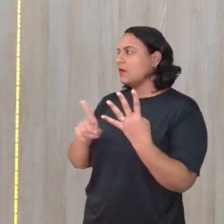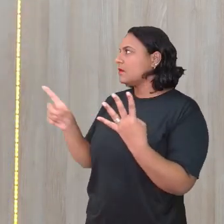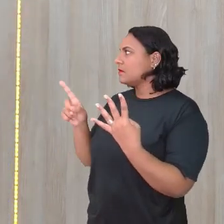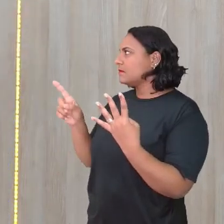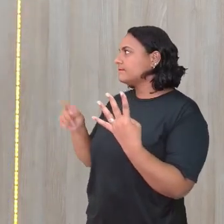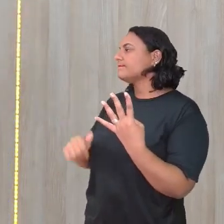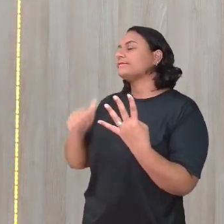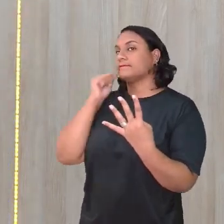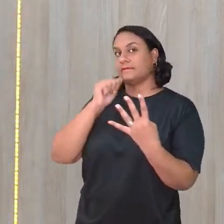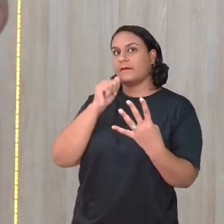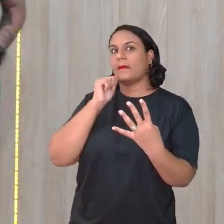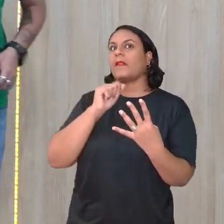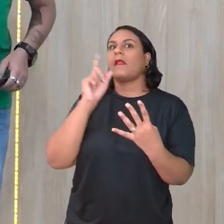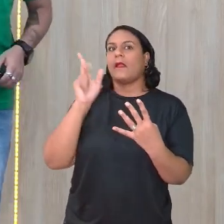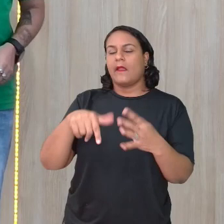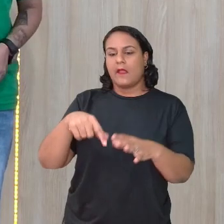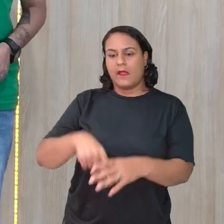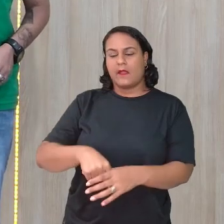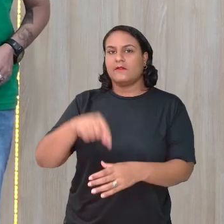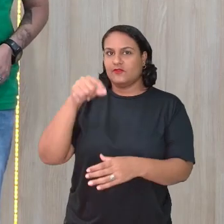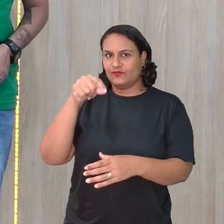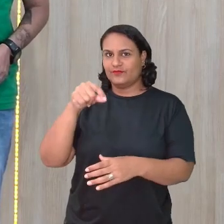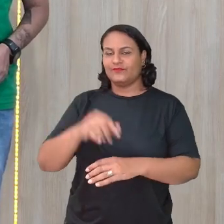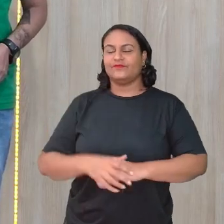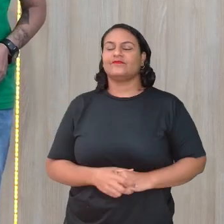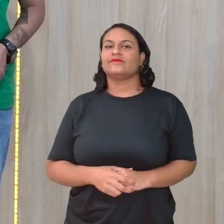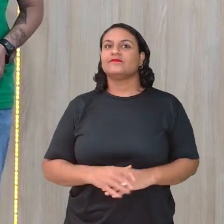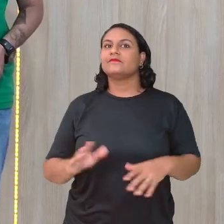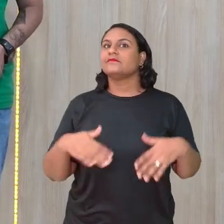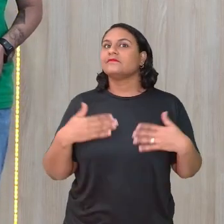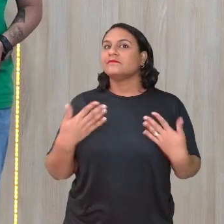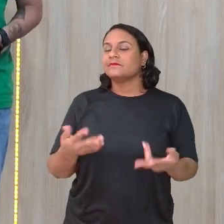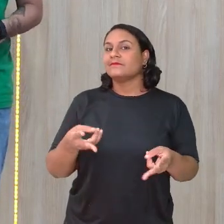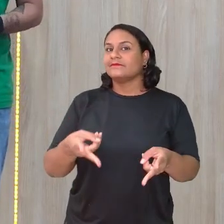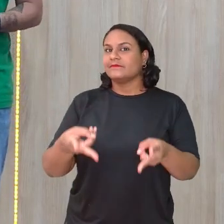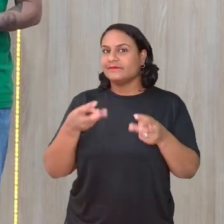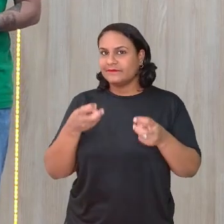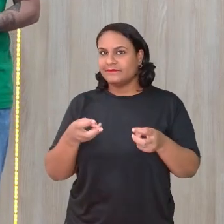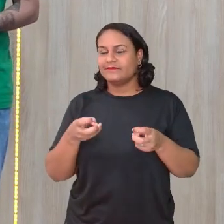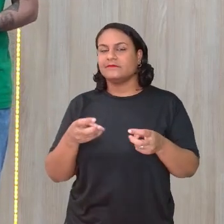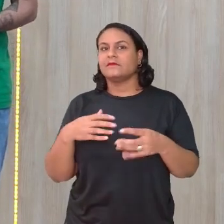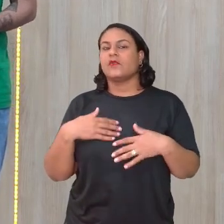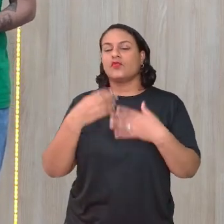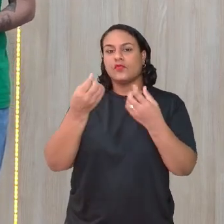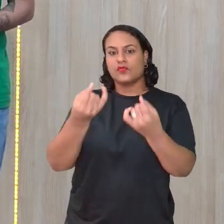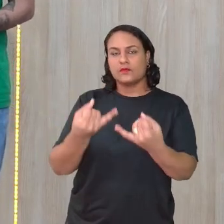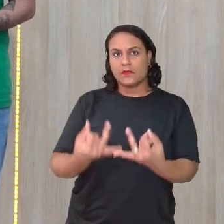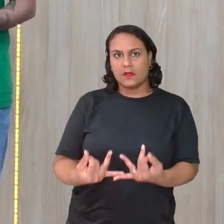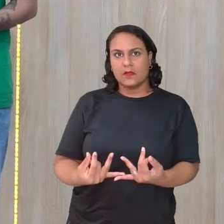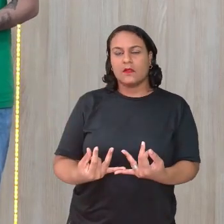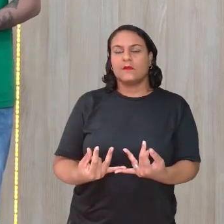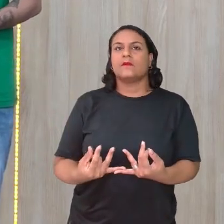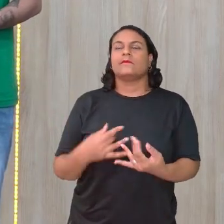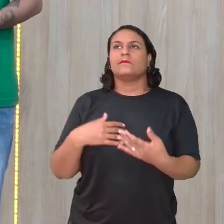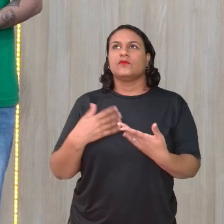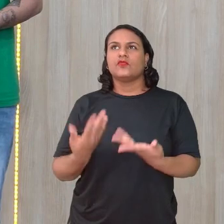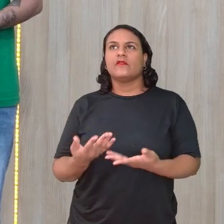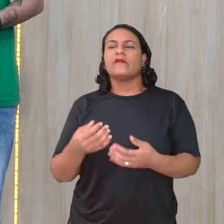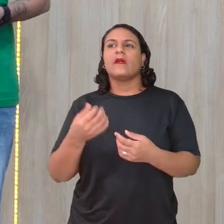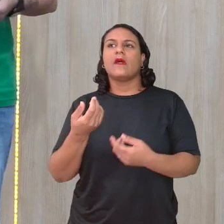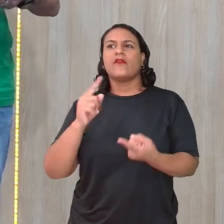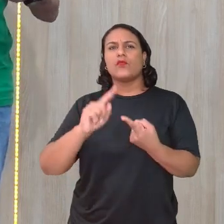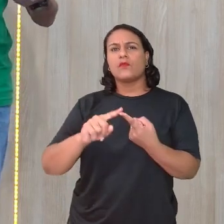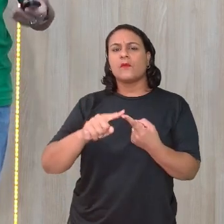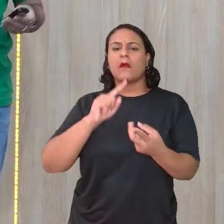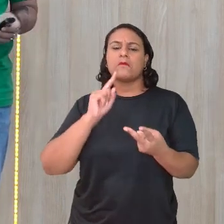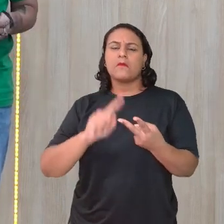garota aqui é que seja a escolhida. Então, percebe bem o que eu falo quando eu estou dizendo casos